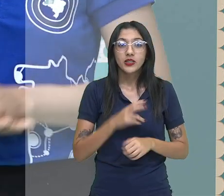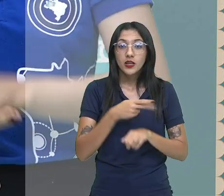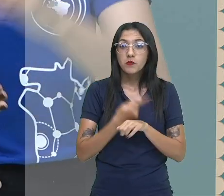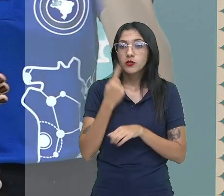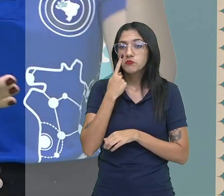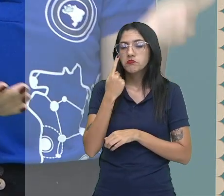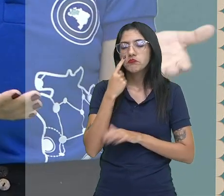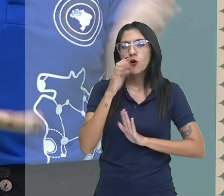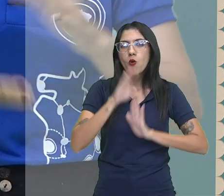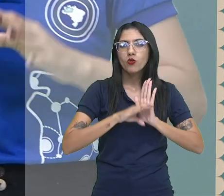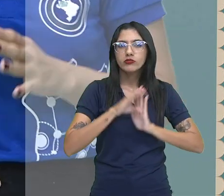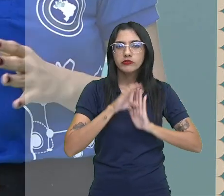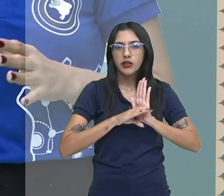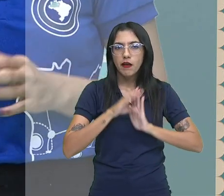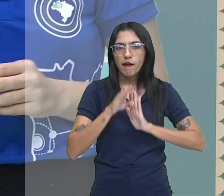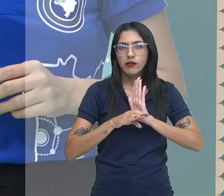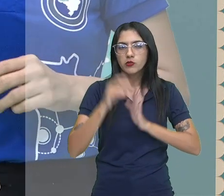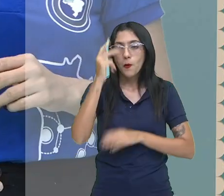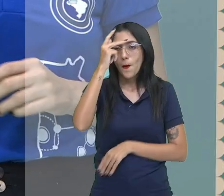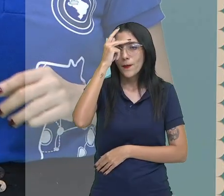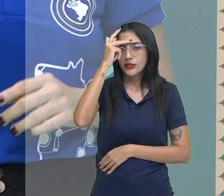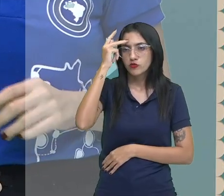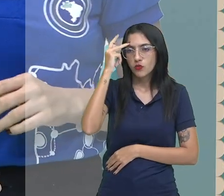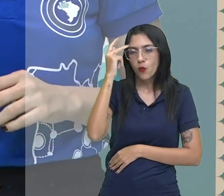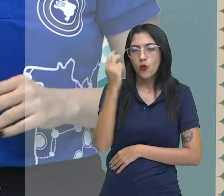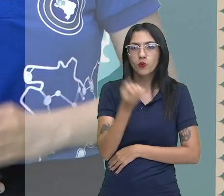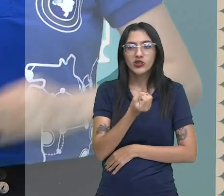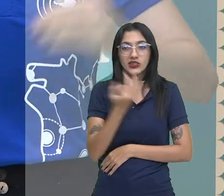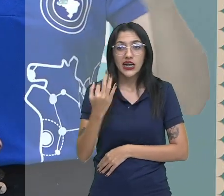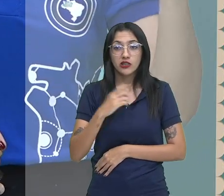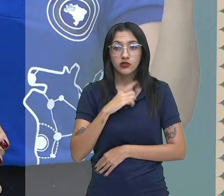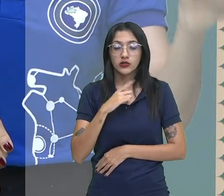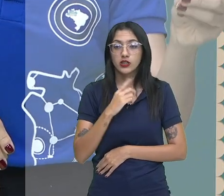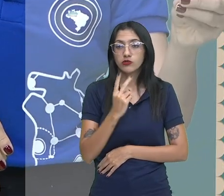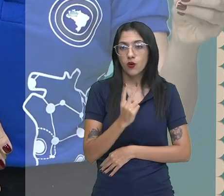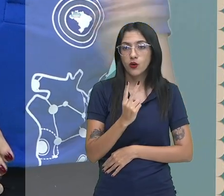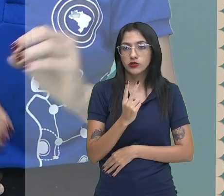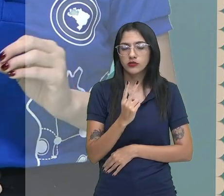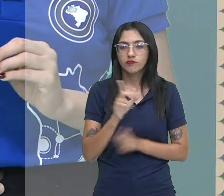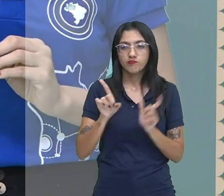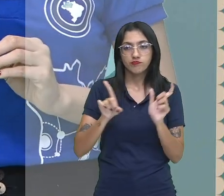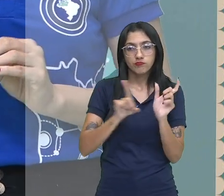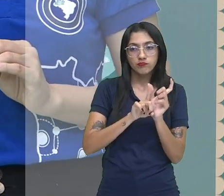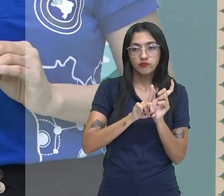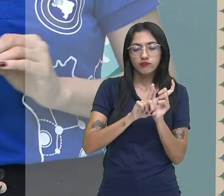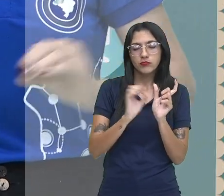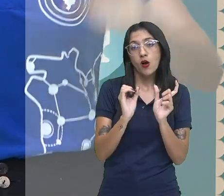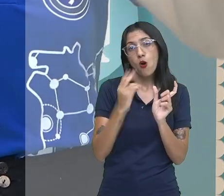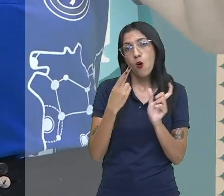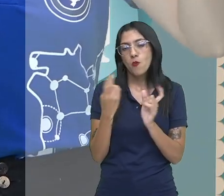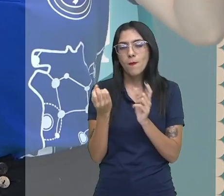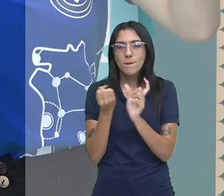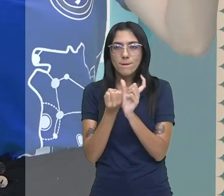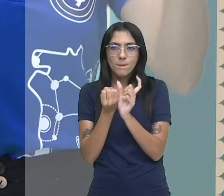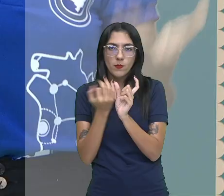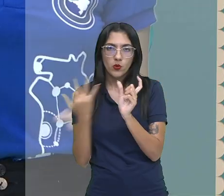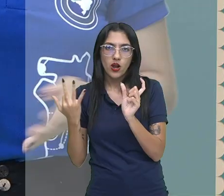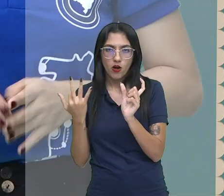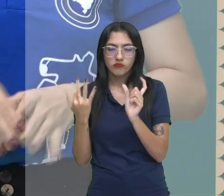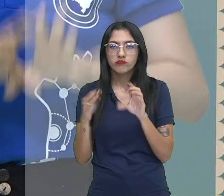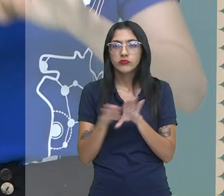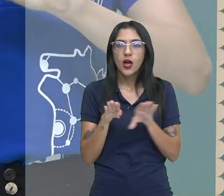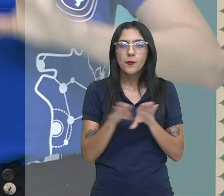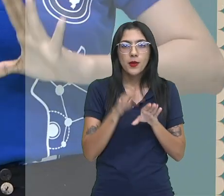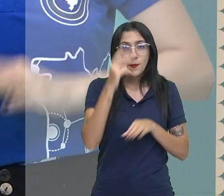vimos o conceito de número e pessoa. Nós só temos dois números, singular e plural. E a